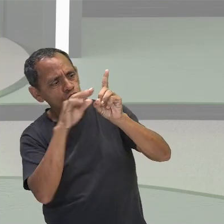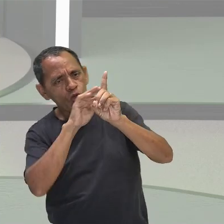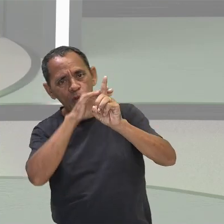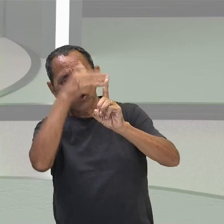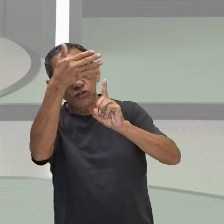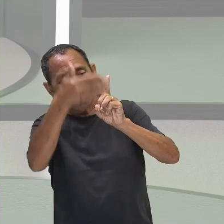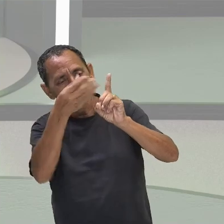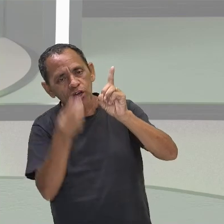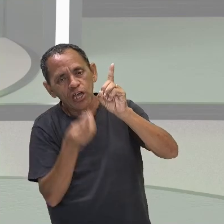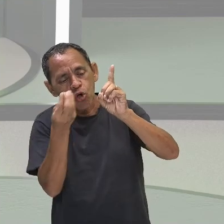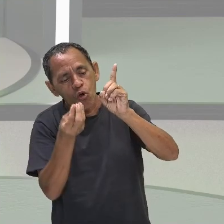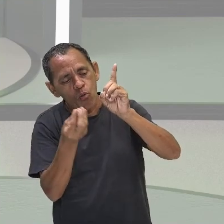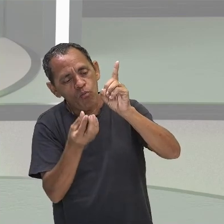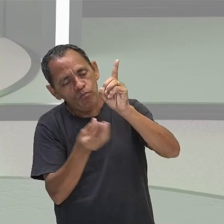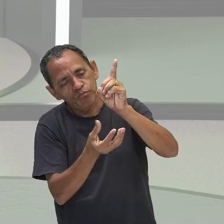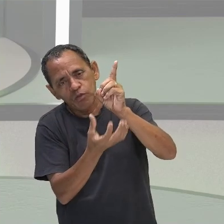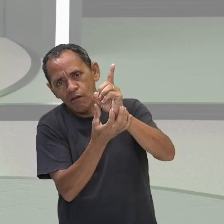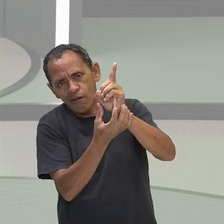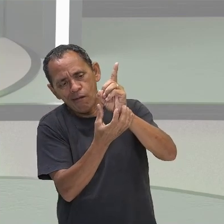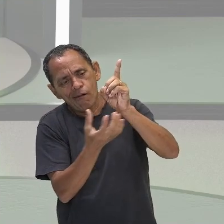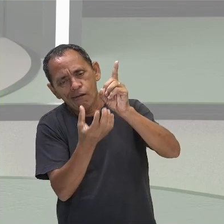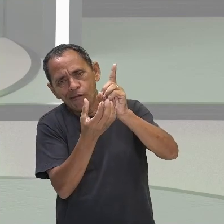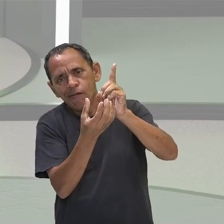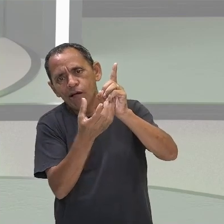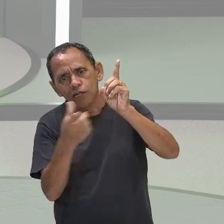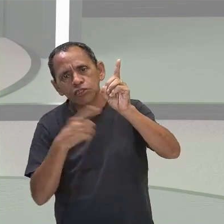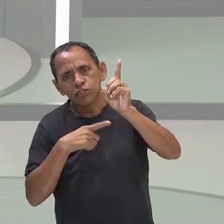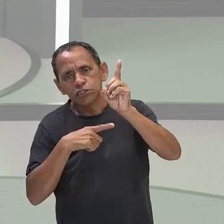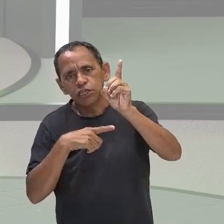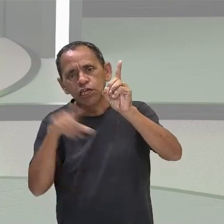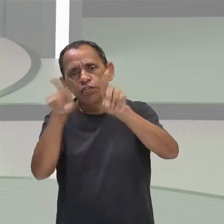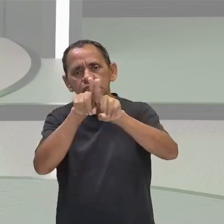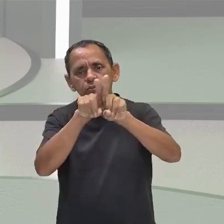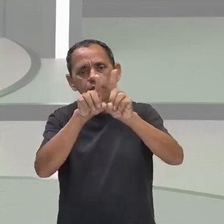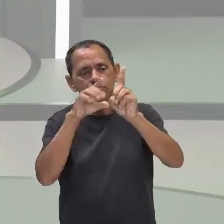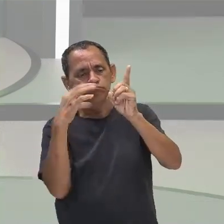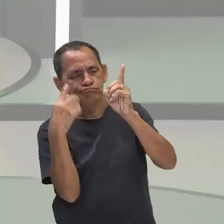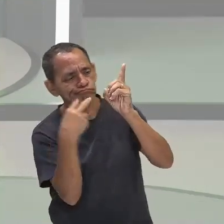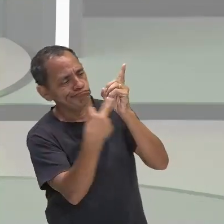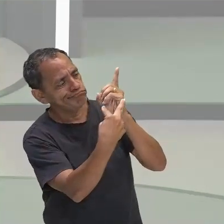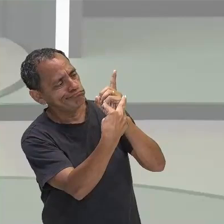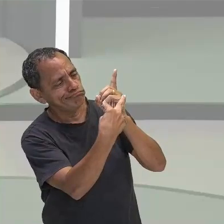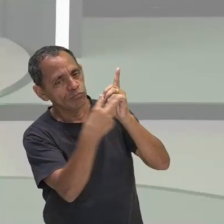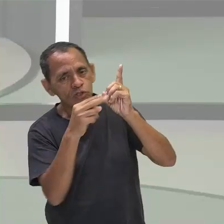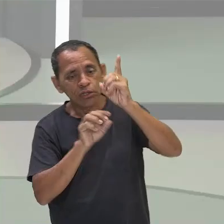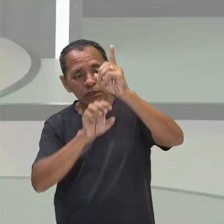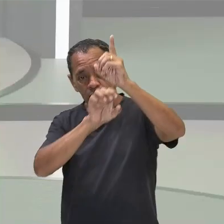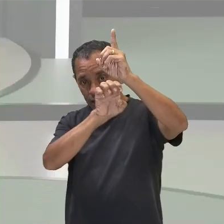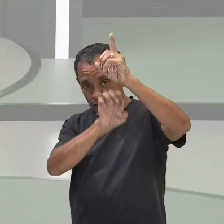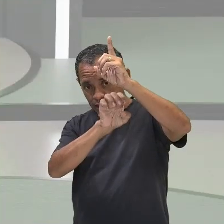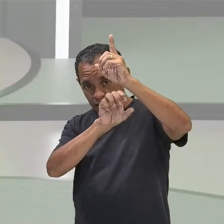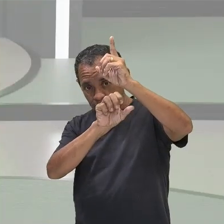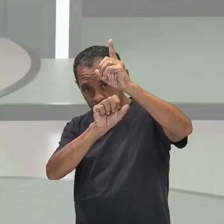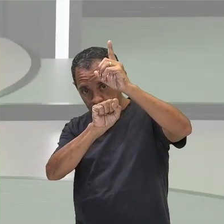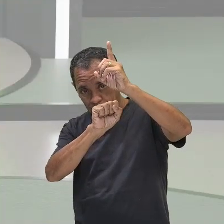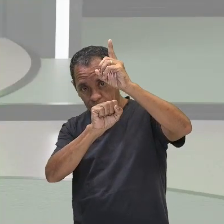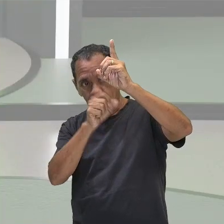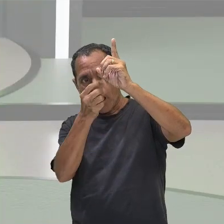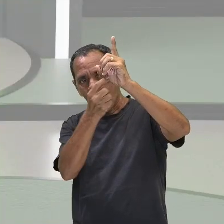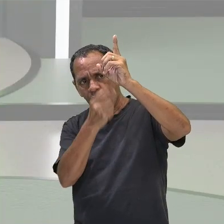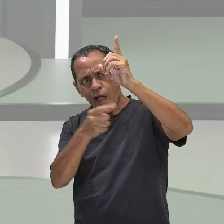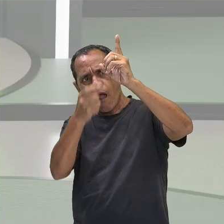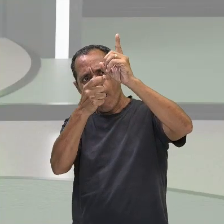reprodutor masculino e também no outro lado o escroto, né? A